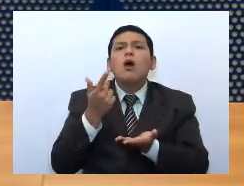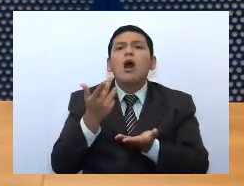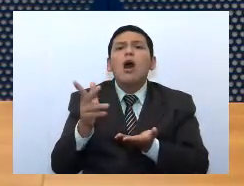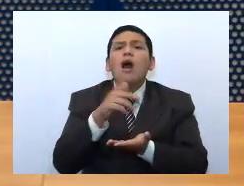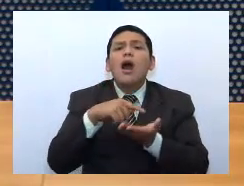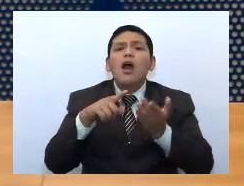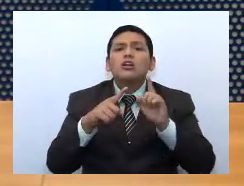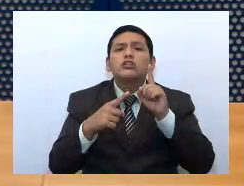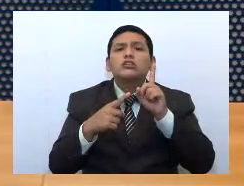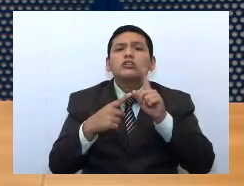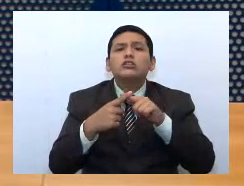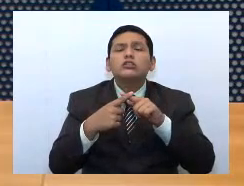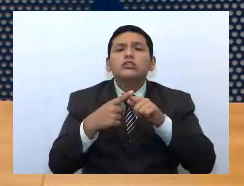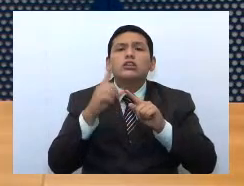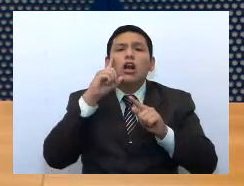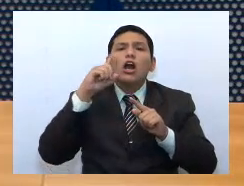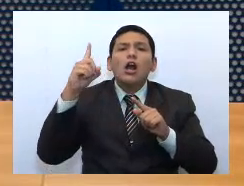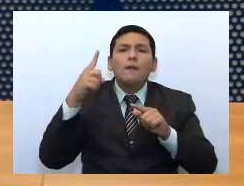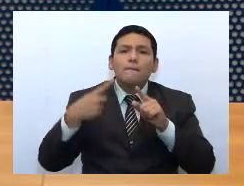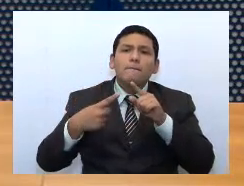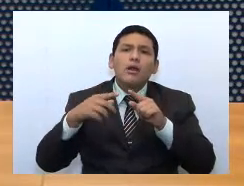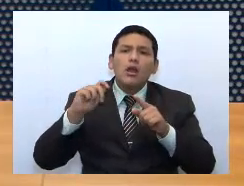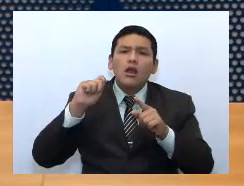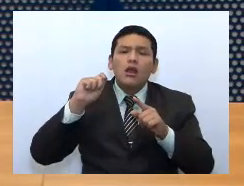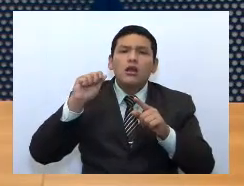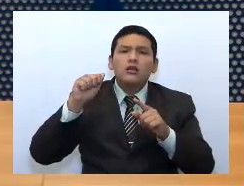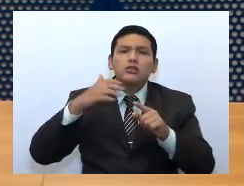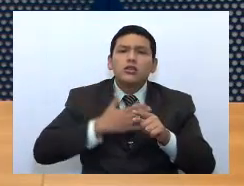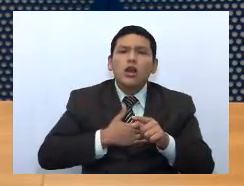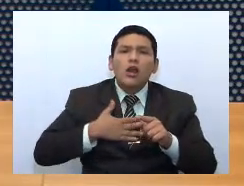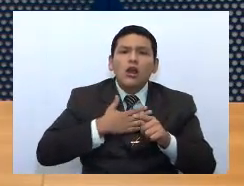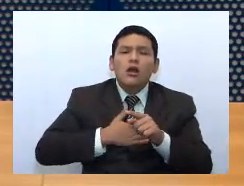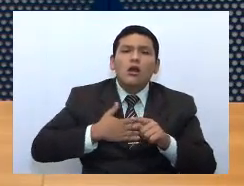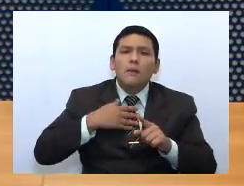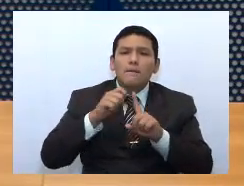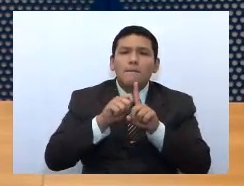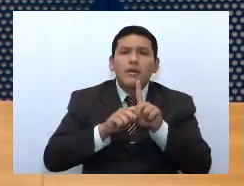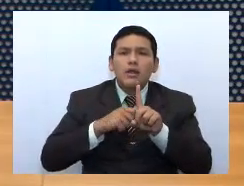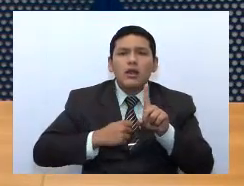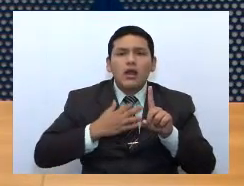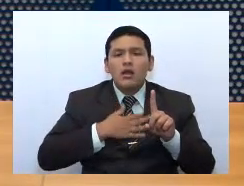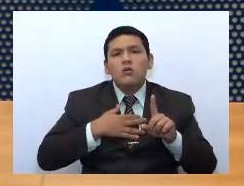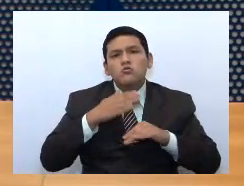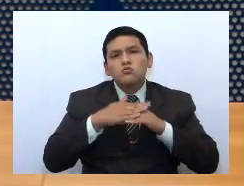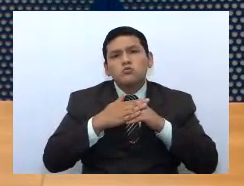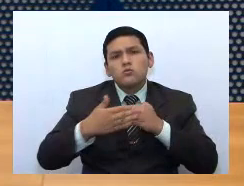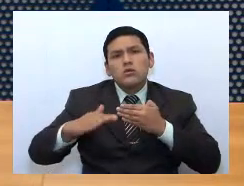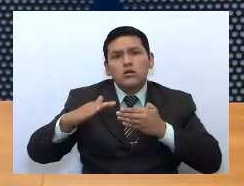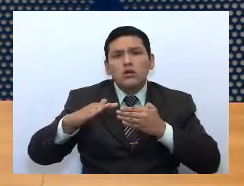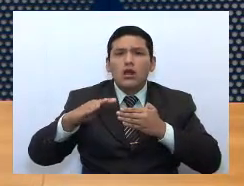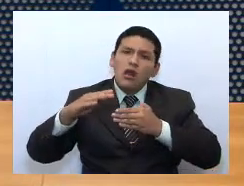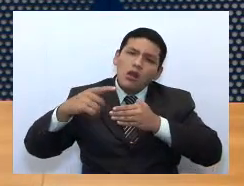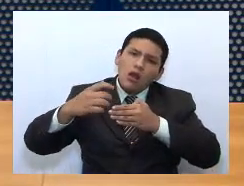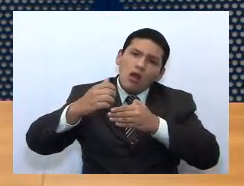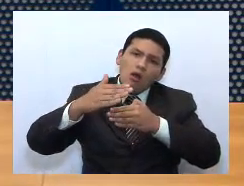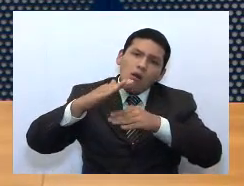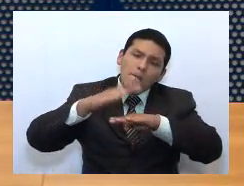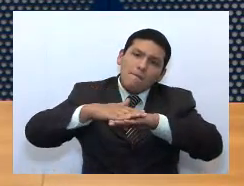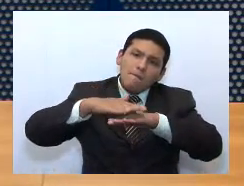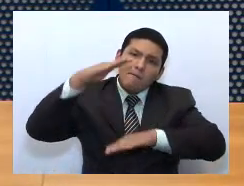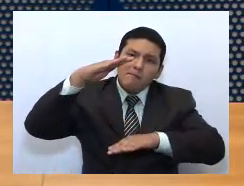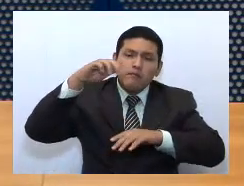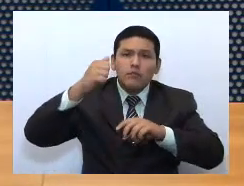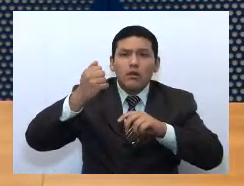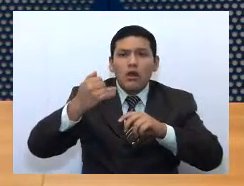agosto, será os 2,57% que terá de aumento na folha. Então, para se ter uma ideia,